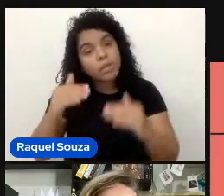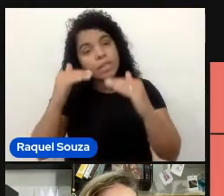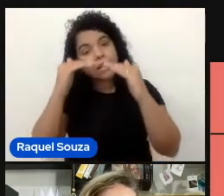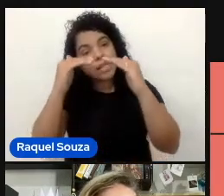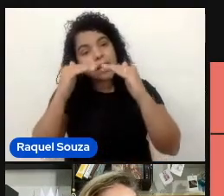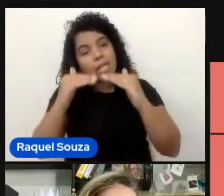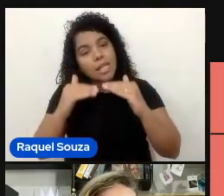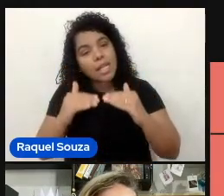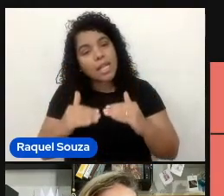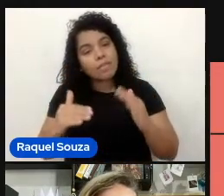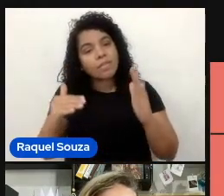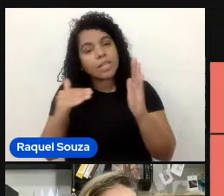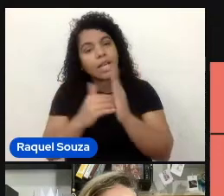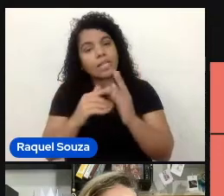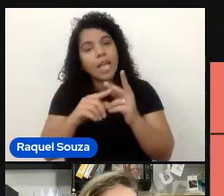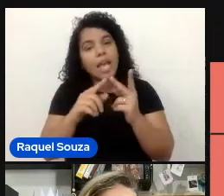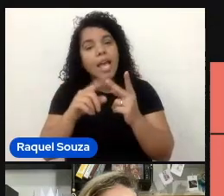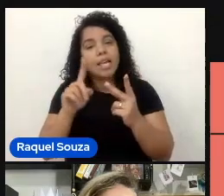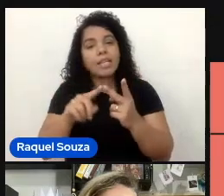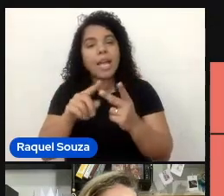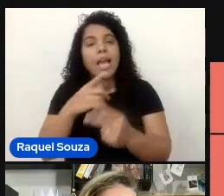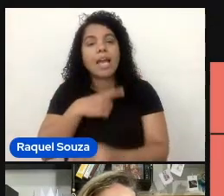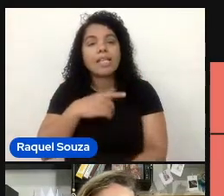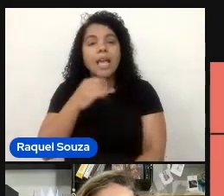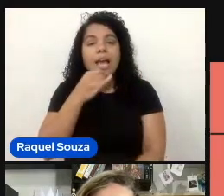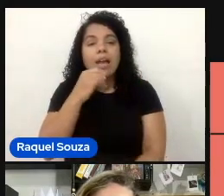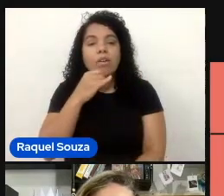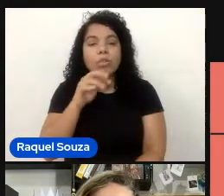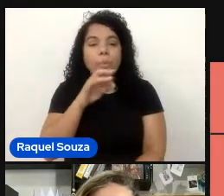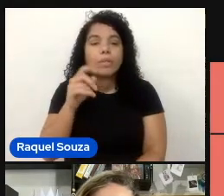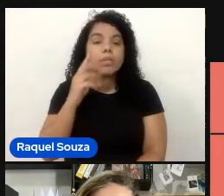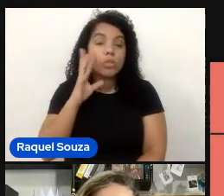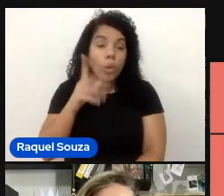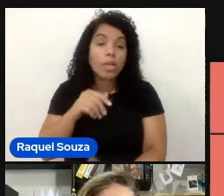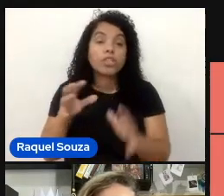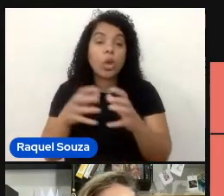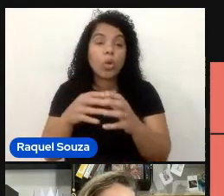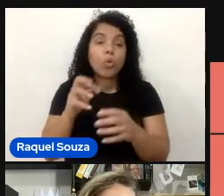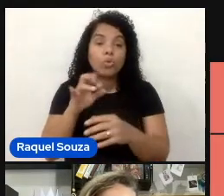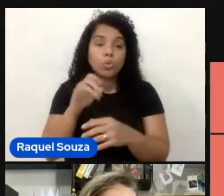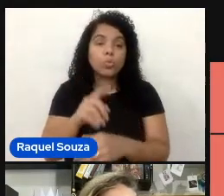chegar na automação. Então, eu acredito que seja um conjunto.